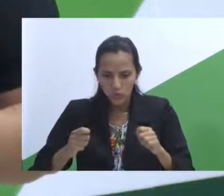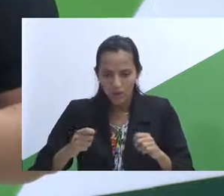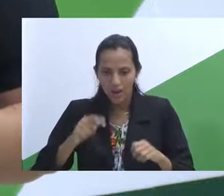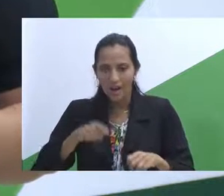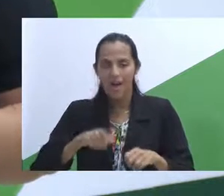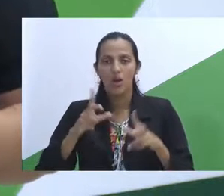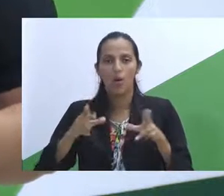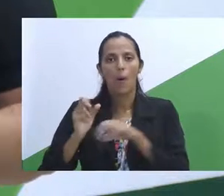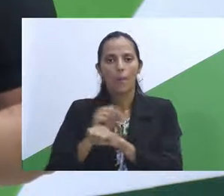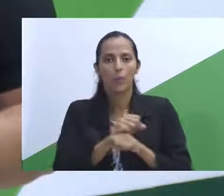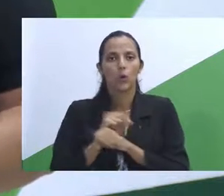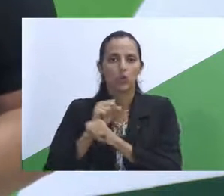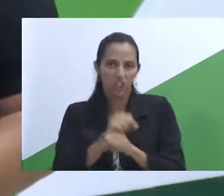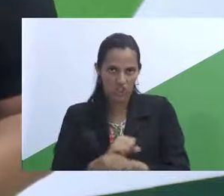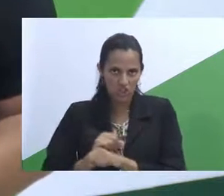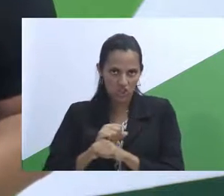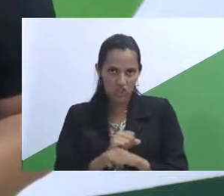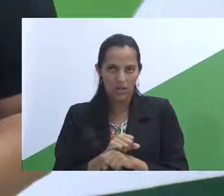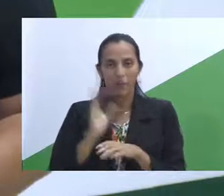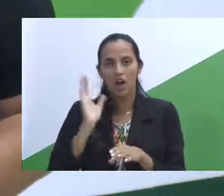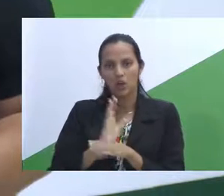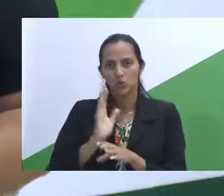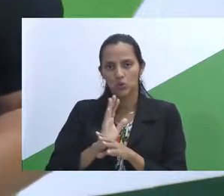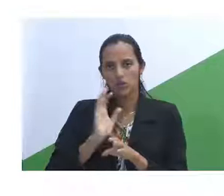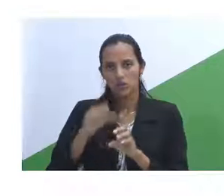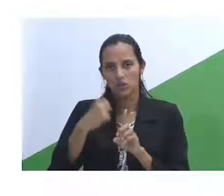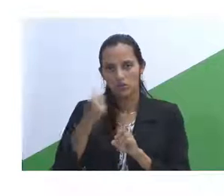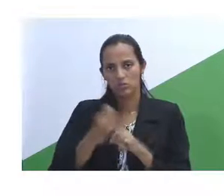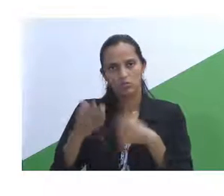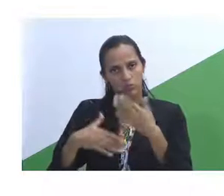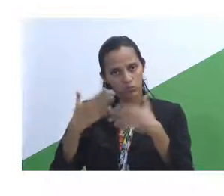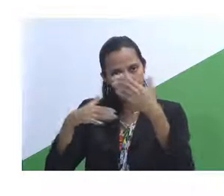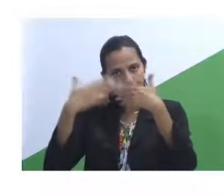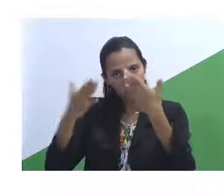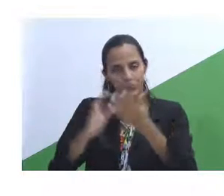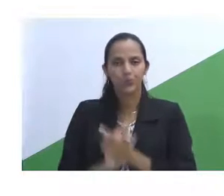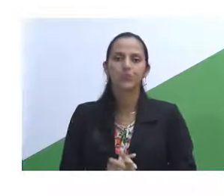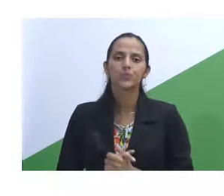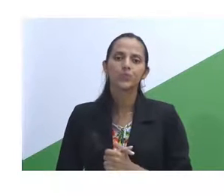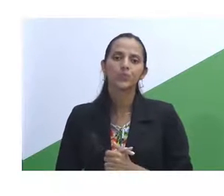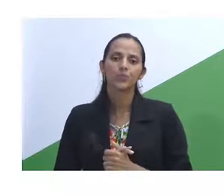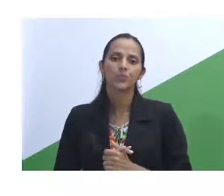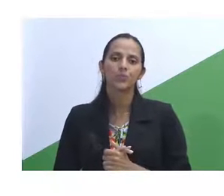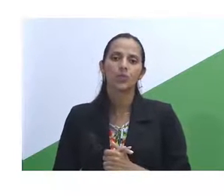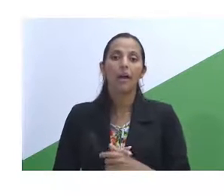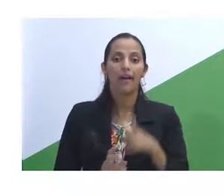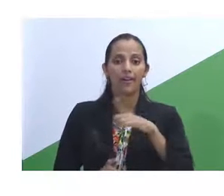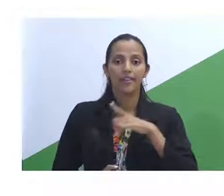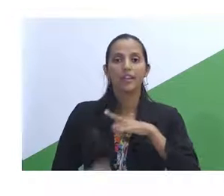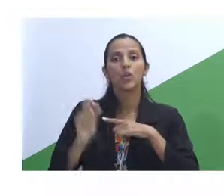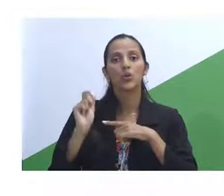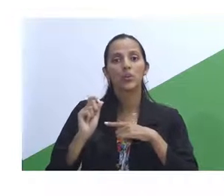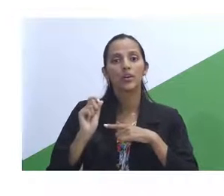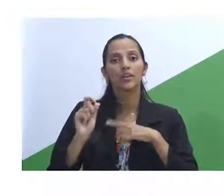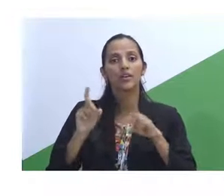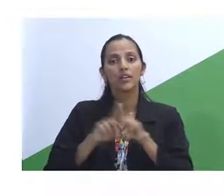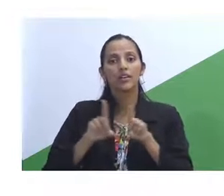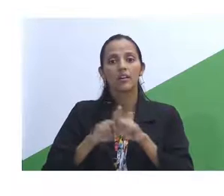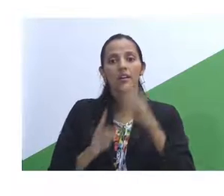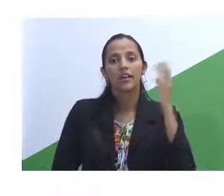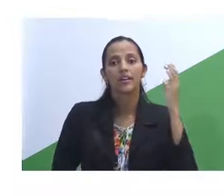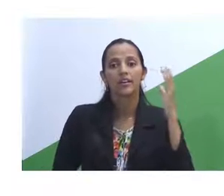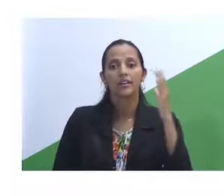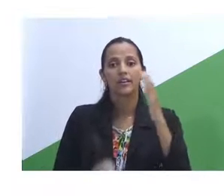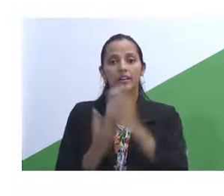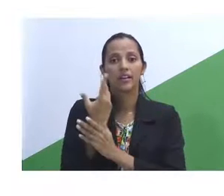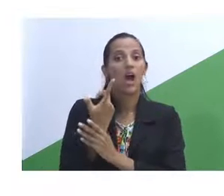de boas esperanças, então, para a nossa industrialização. Perfeito. A gente tem aí, então, olha só, a gente vai ver a fundação, então,